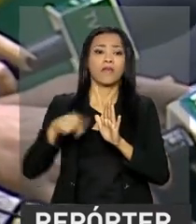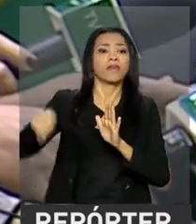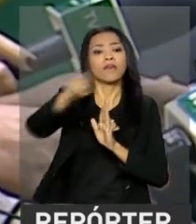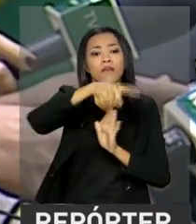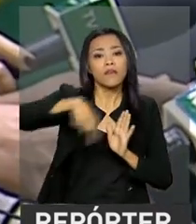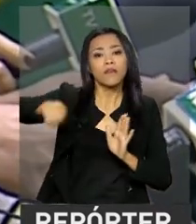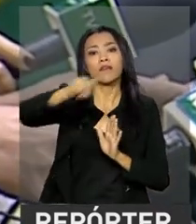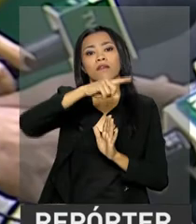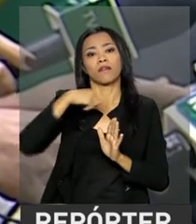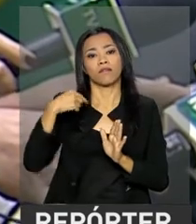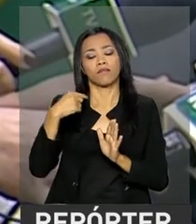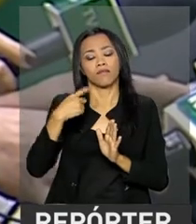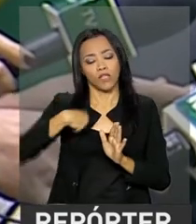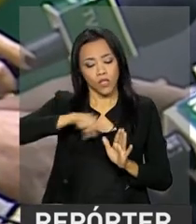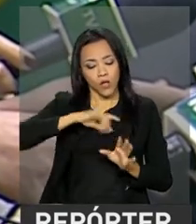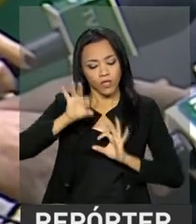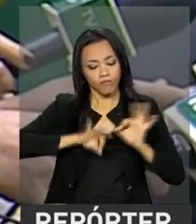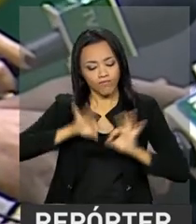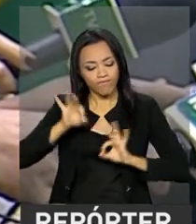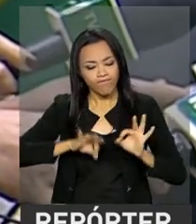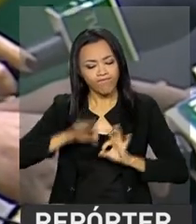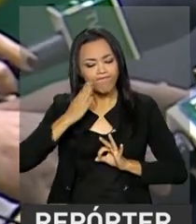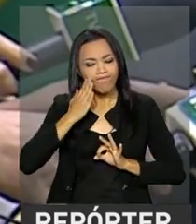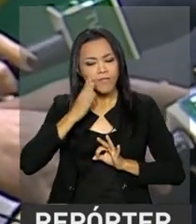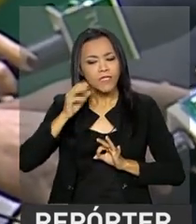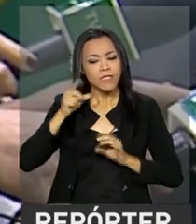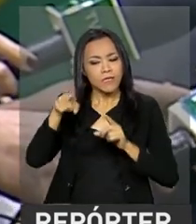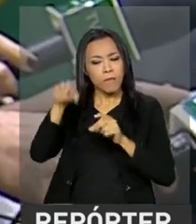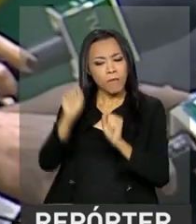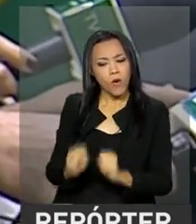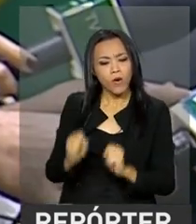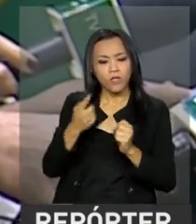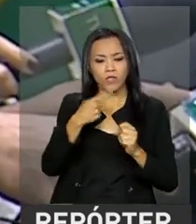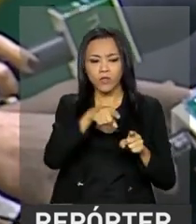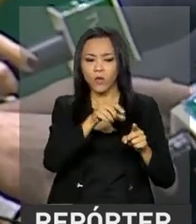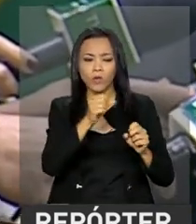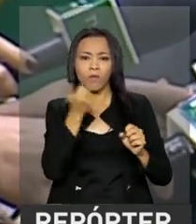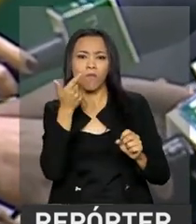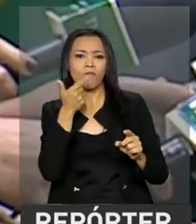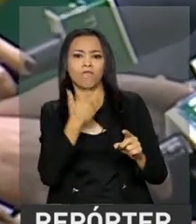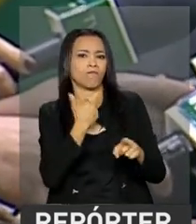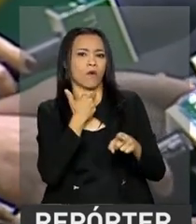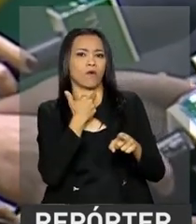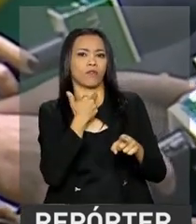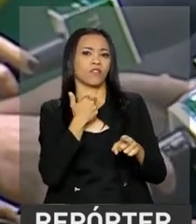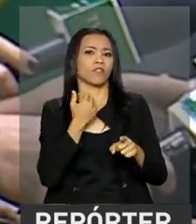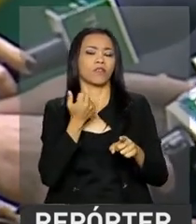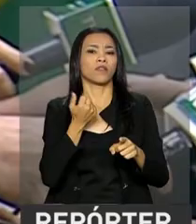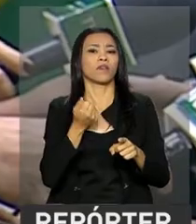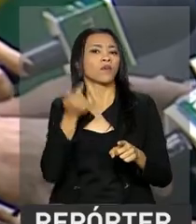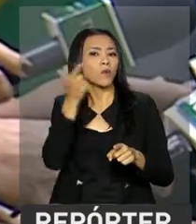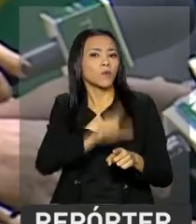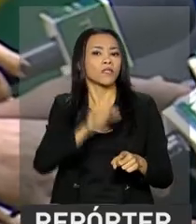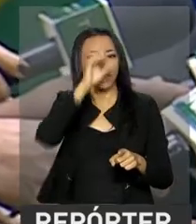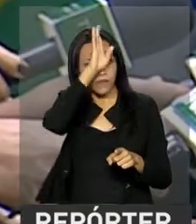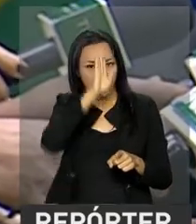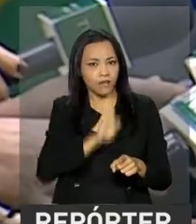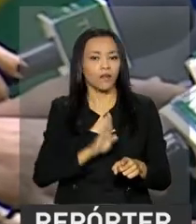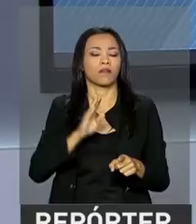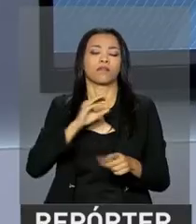a gente possa ter clareza daqueles que podem ou não se beneficiar da gratuidade no ano em